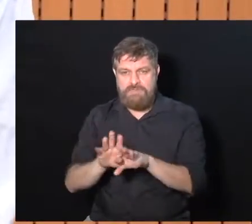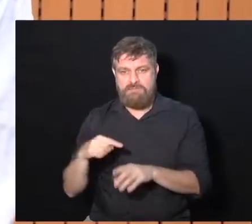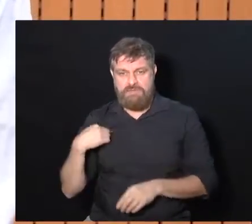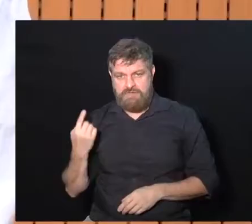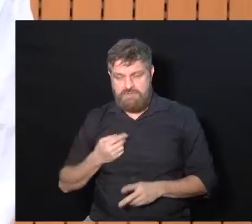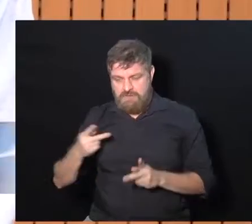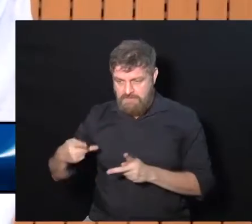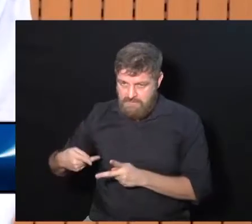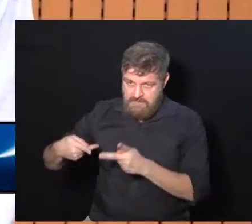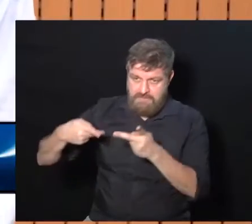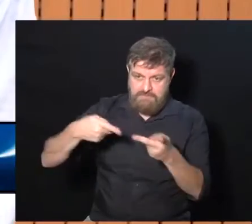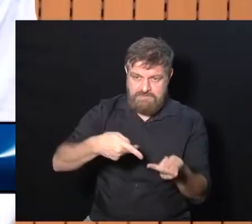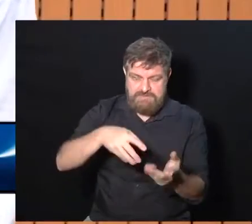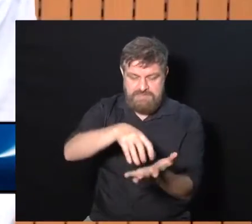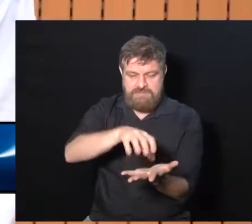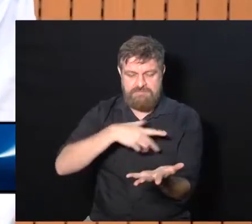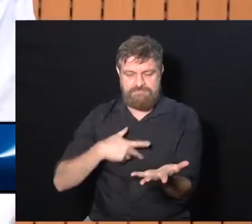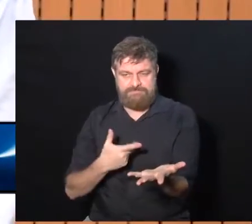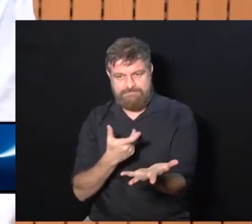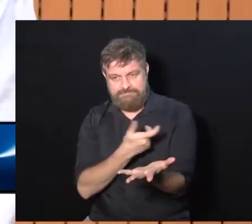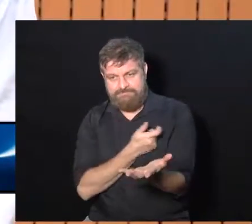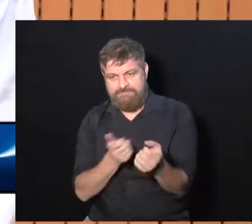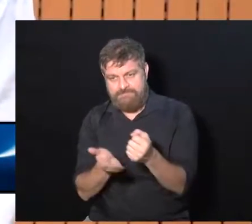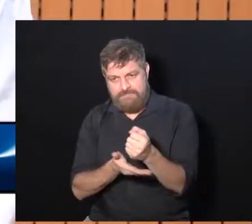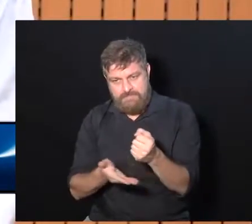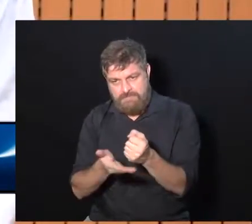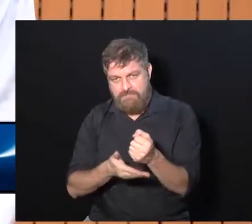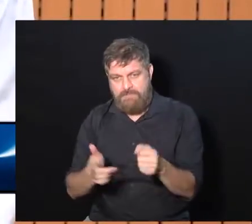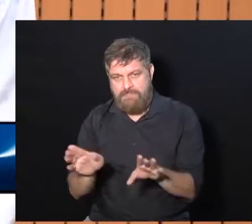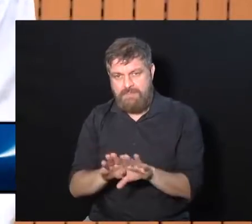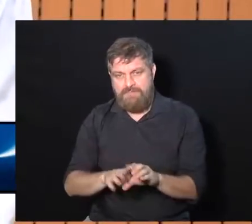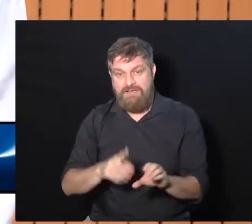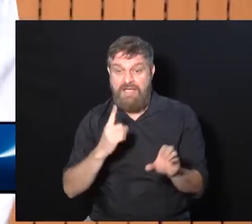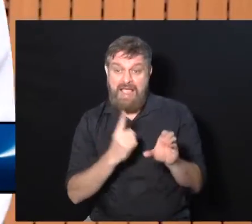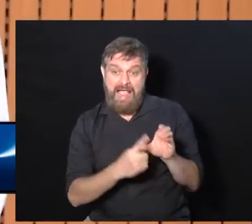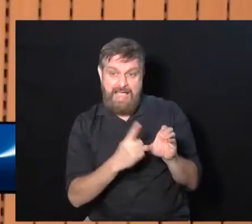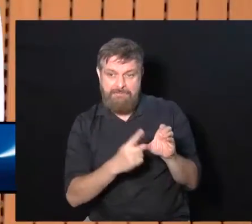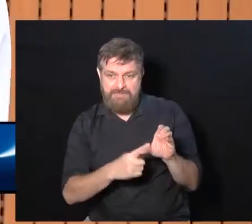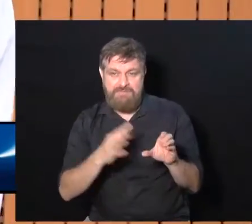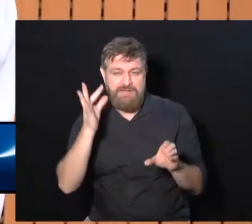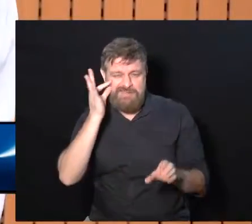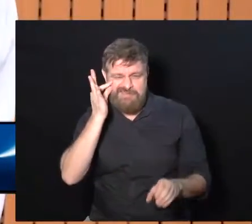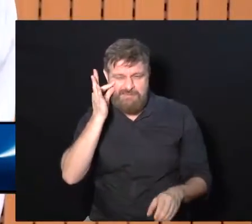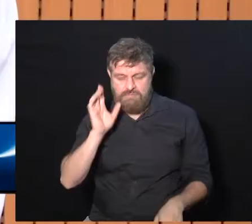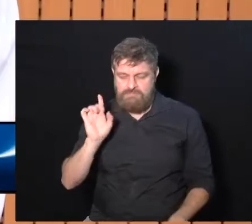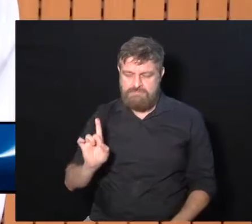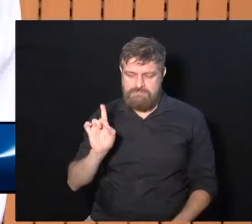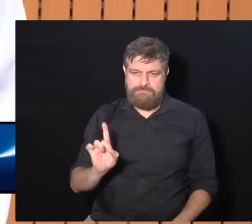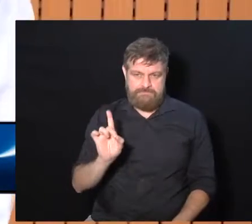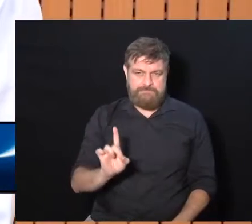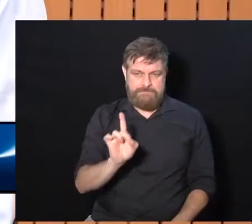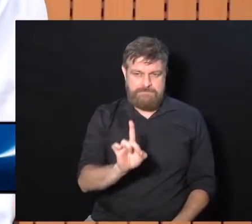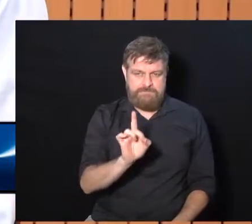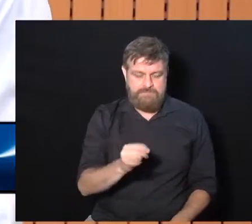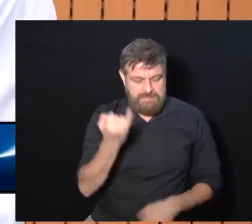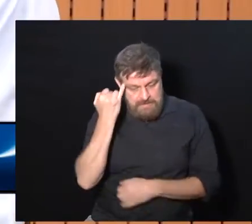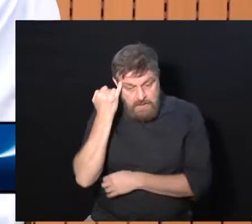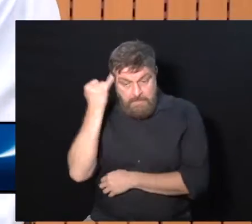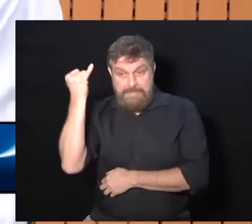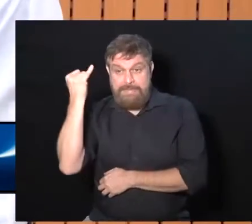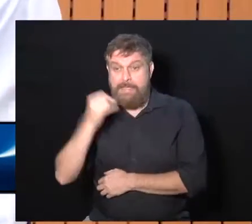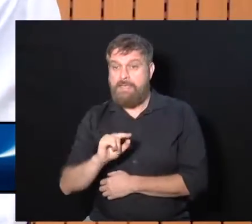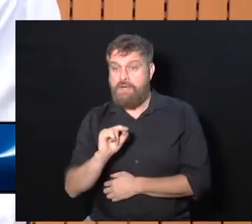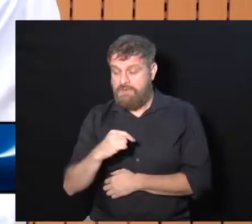visitando algumas dessas unidades, em particularmente do Capivari, por isso que eu falei, surgiu uma ideia para que a